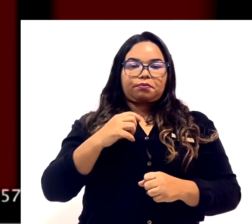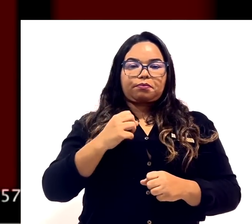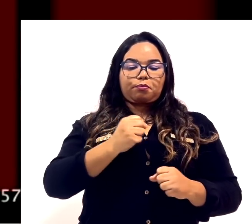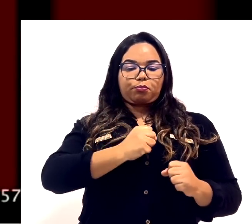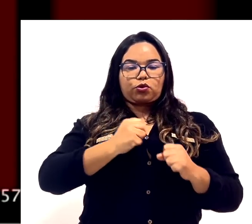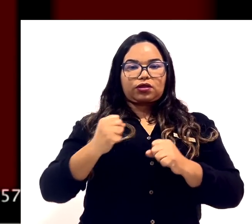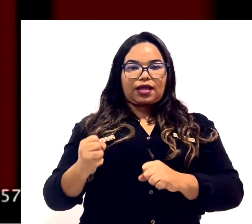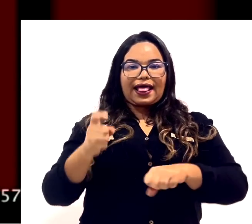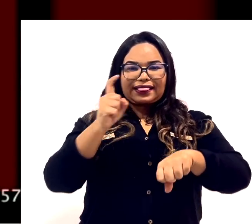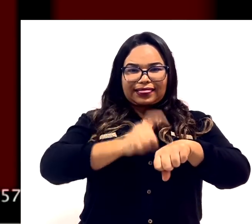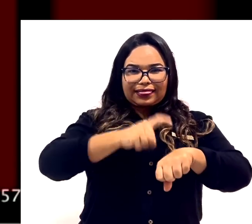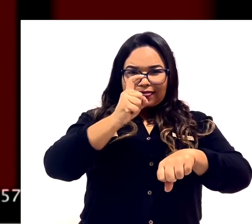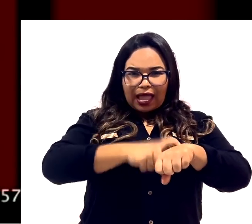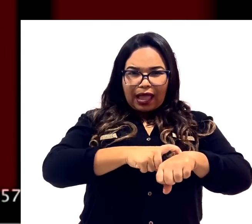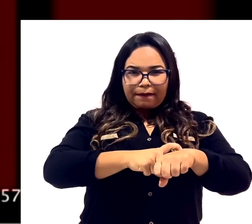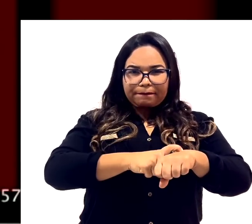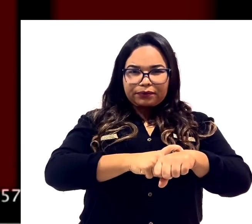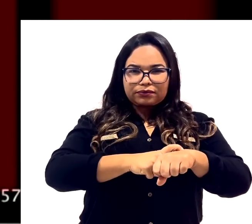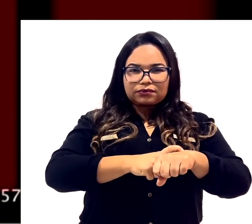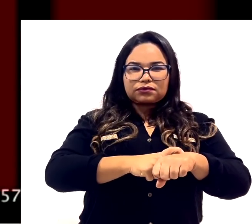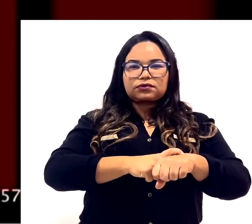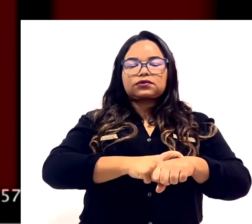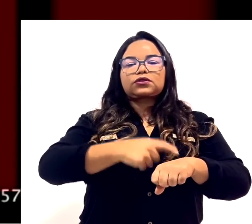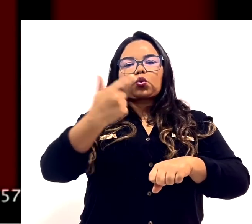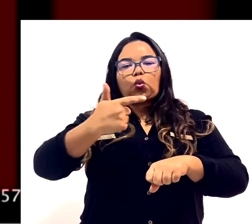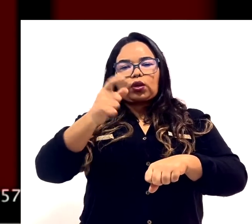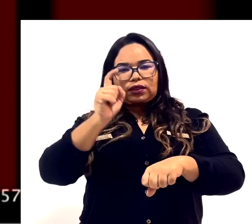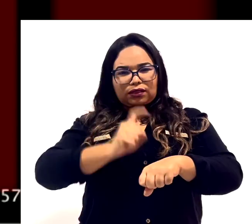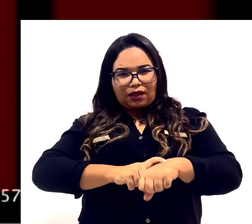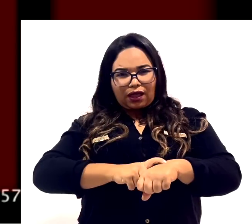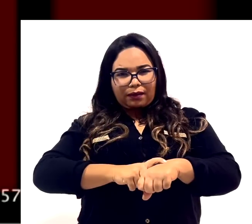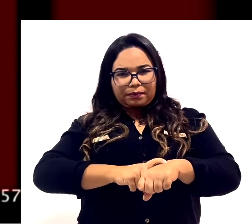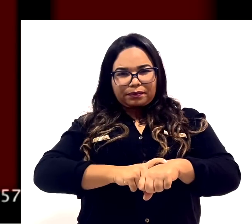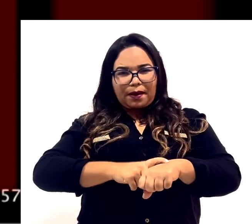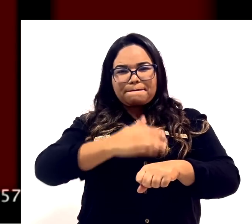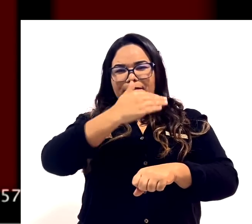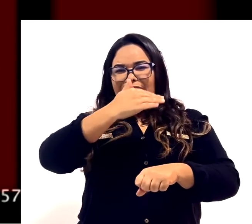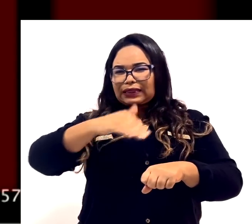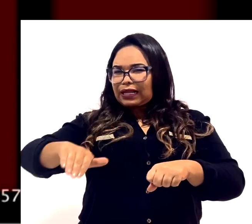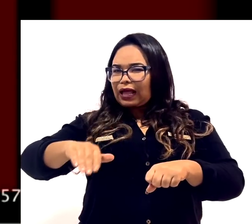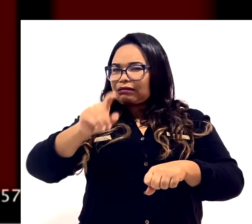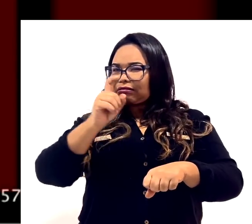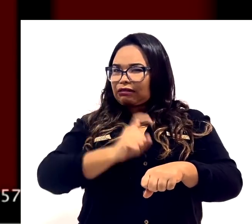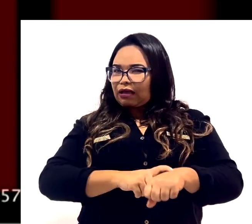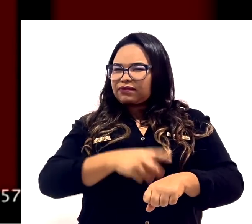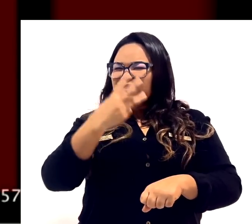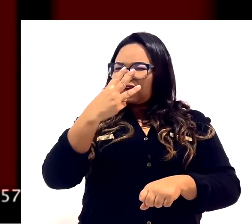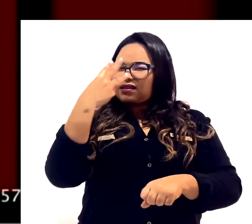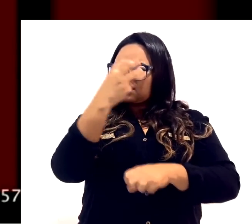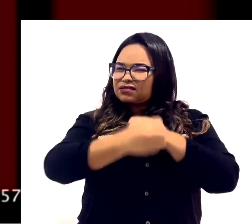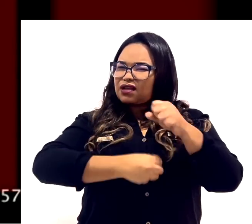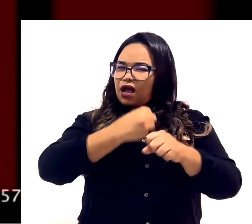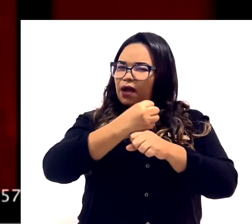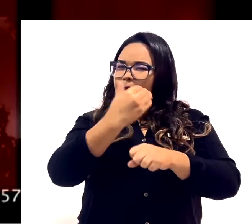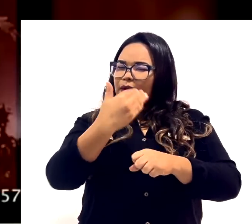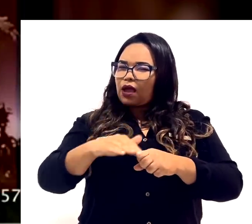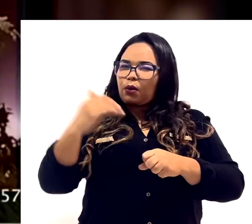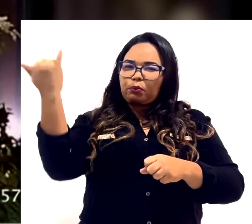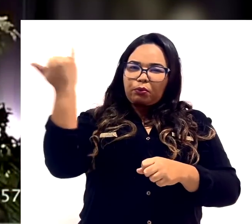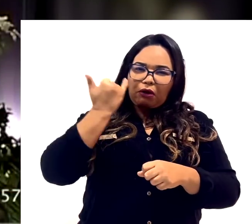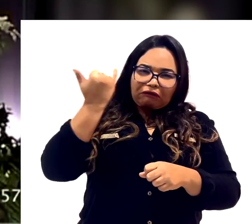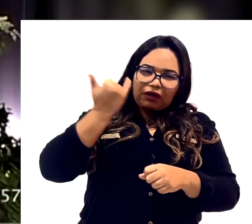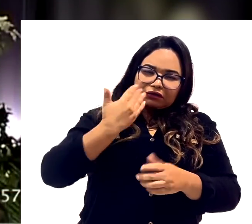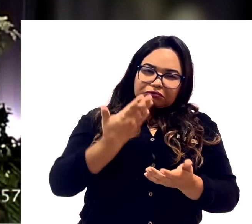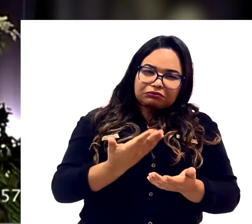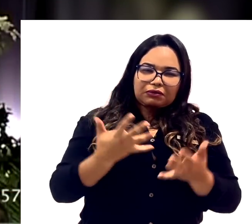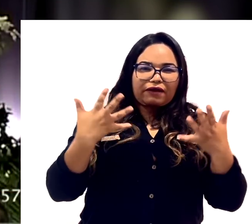tempo. Tempo, tempos e metade de um tempo. 3 anos e meio profético. Vamos falar sobre isso. Fascinante.